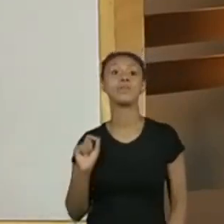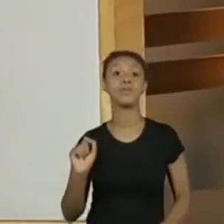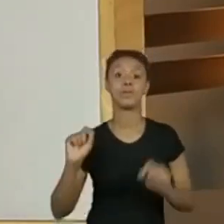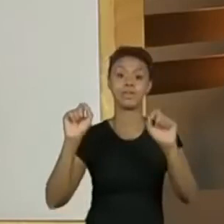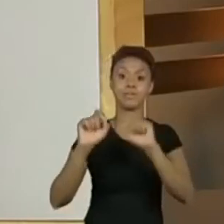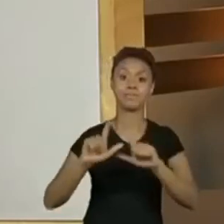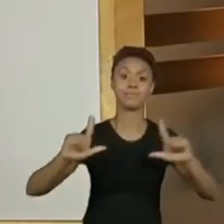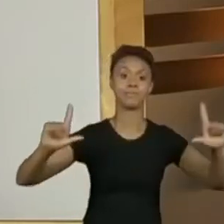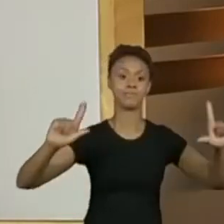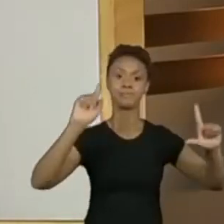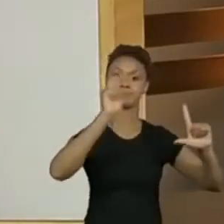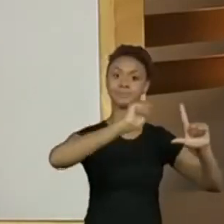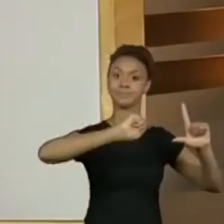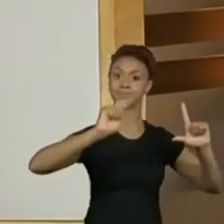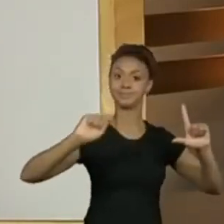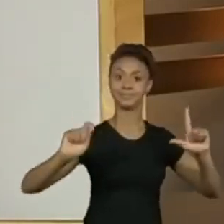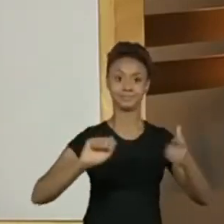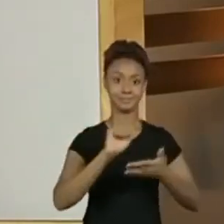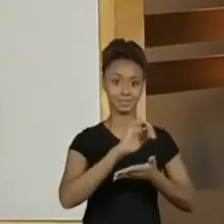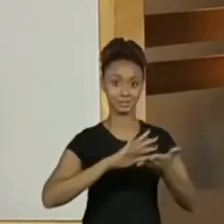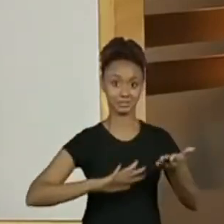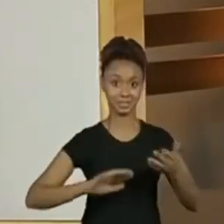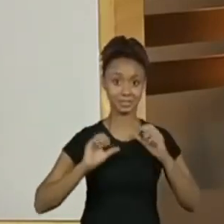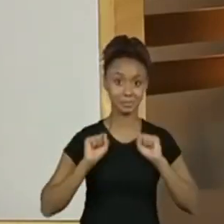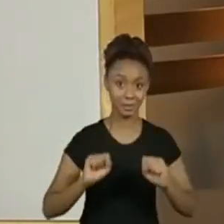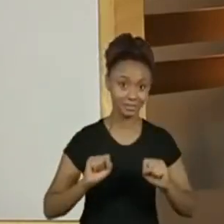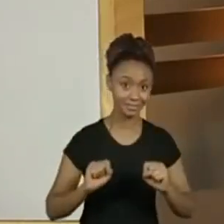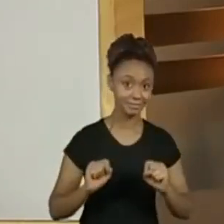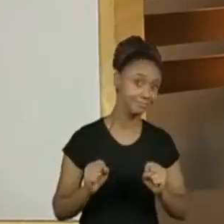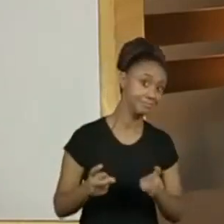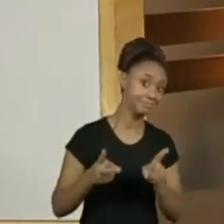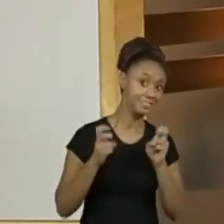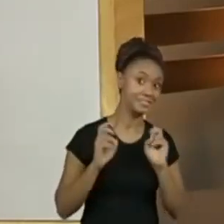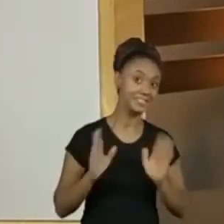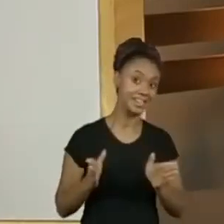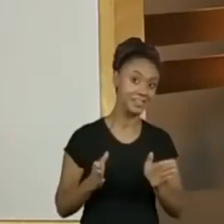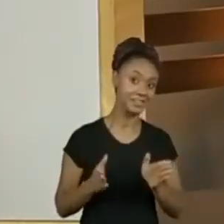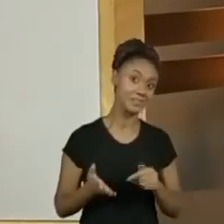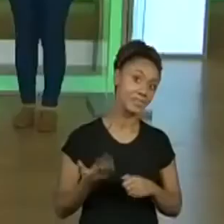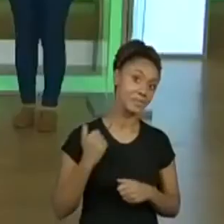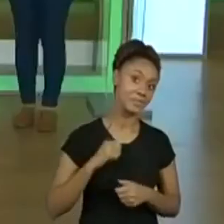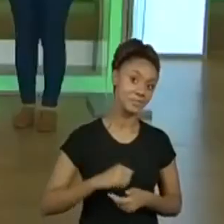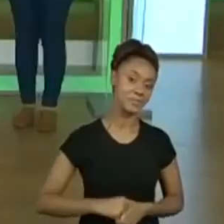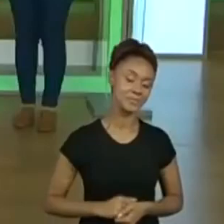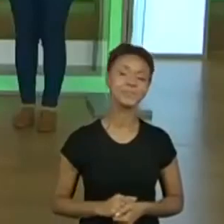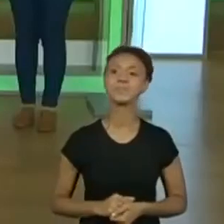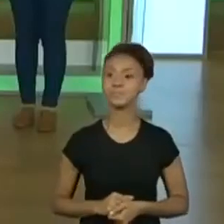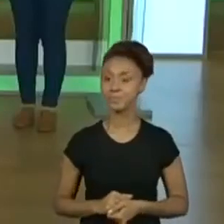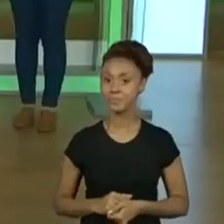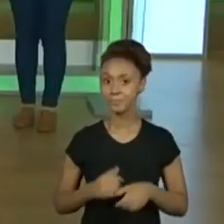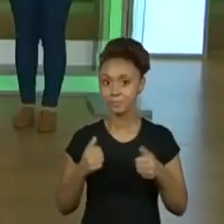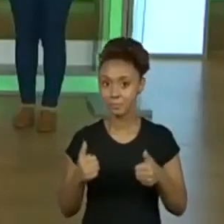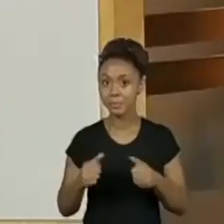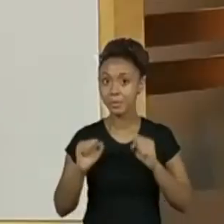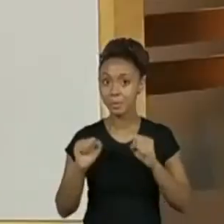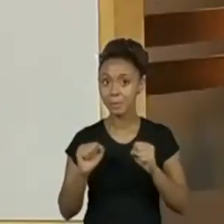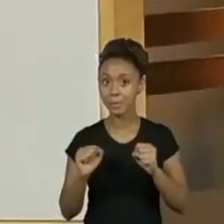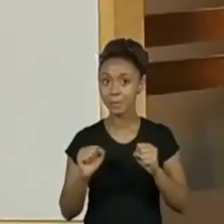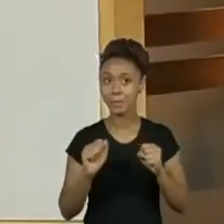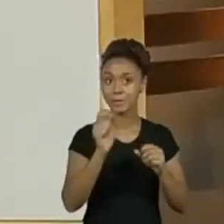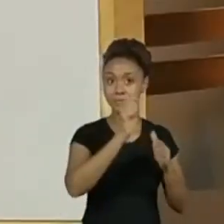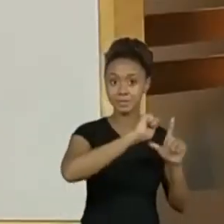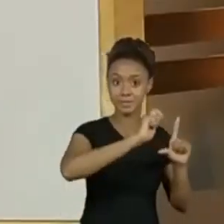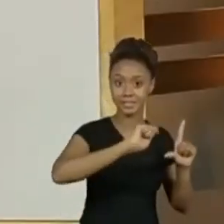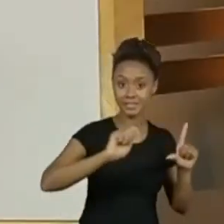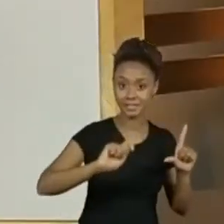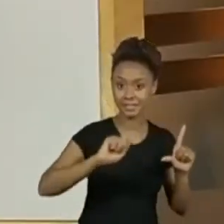e preencher a atividade. Já deu para eles perceberem, professora Kelly? Sim, estão todos ligados. Tudo bem, já posso sair daqui, deu